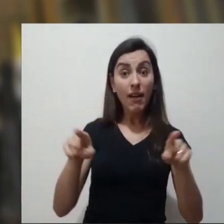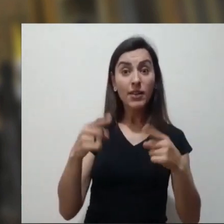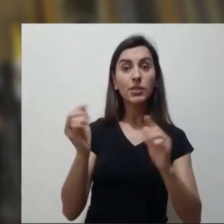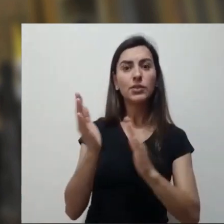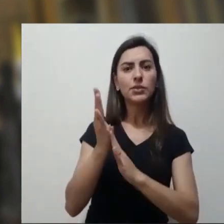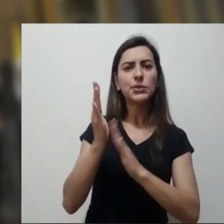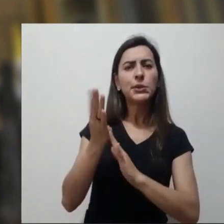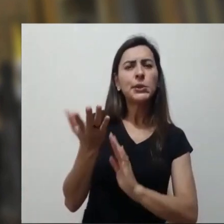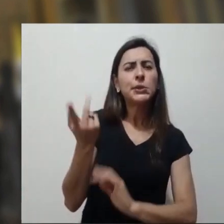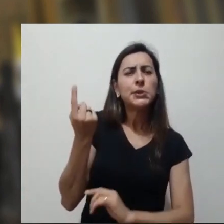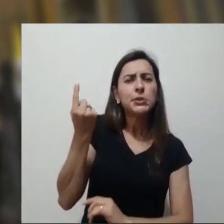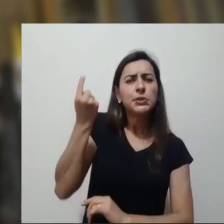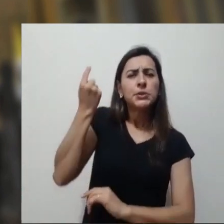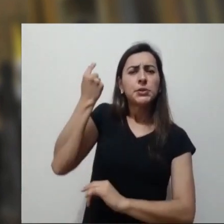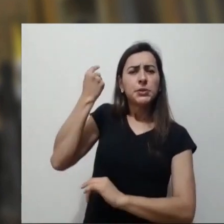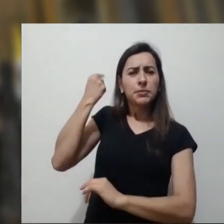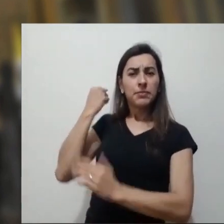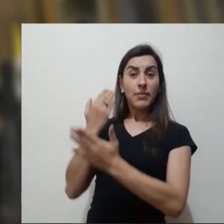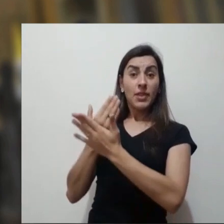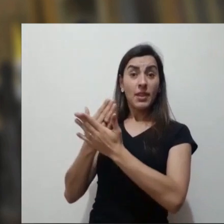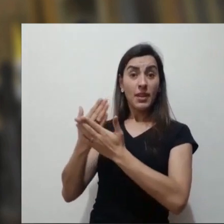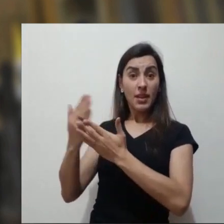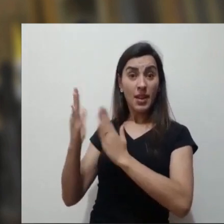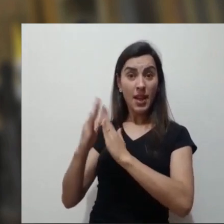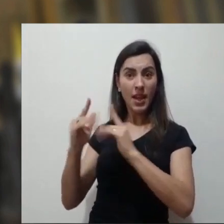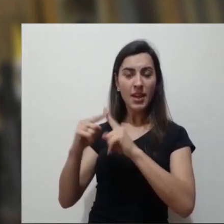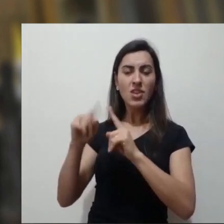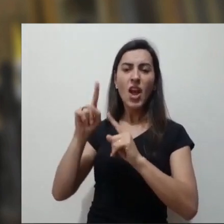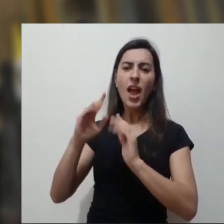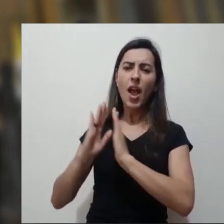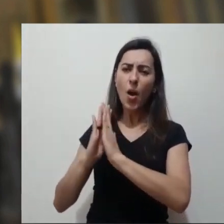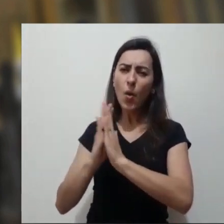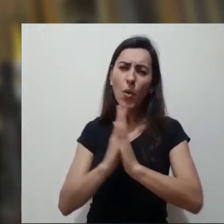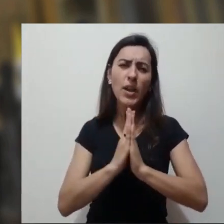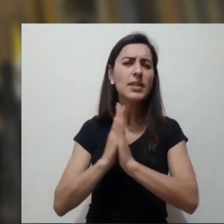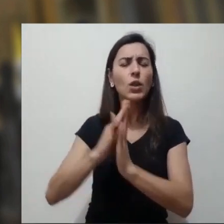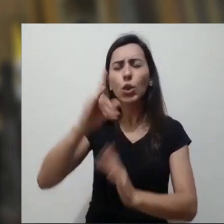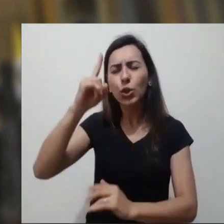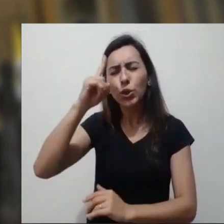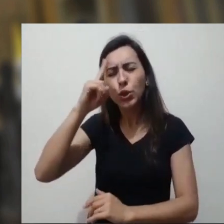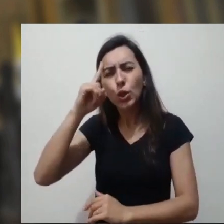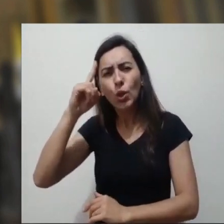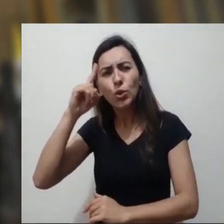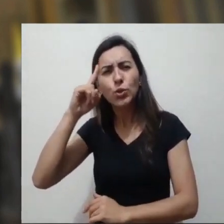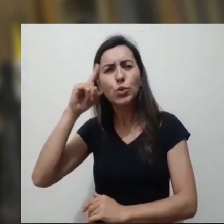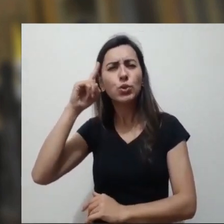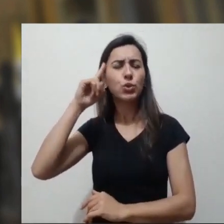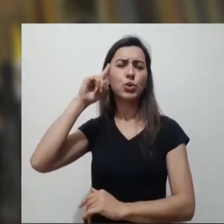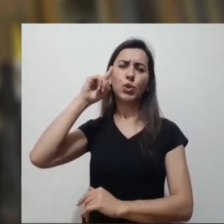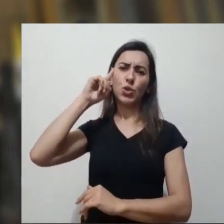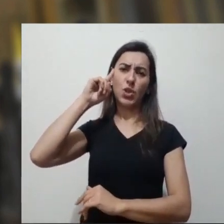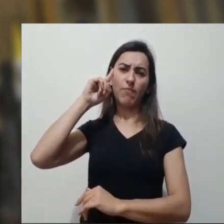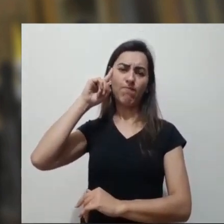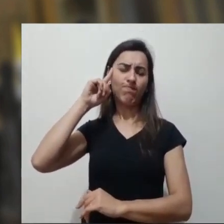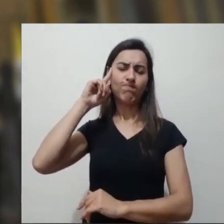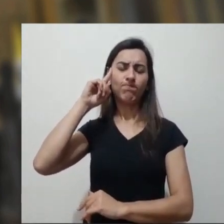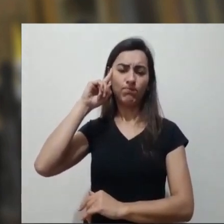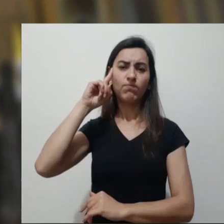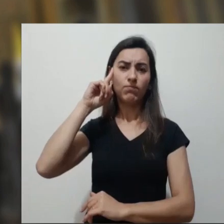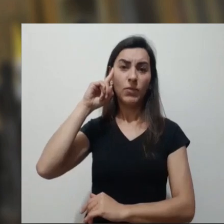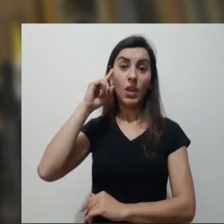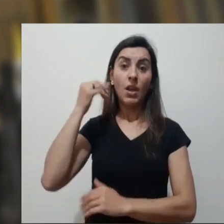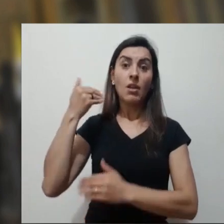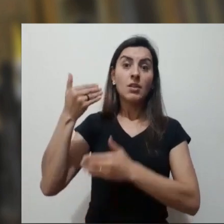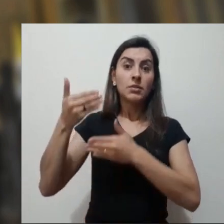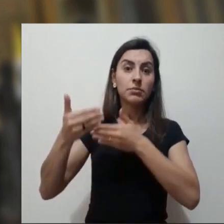da igreja, era um hino de oração matinal, lá das laudes. Então, aos